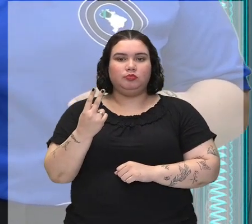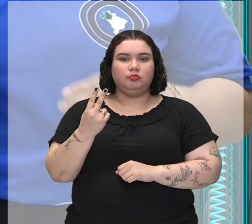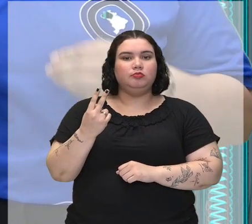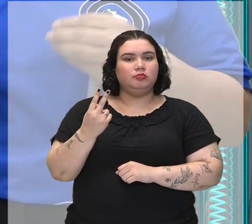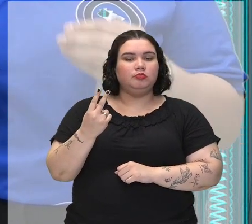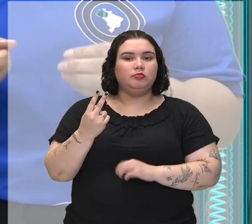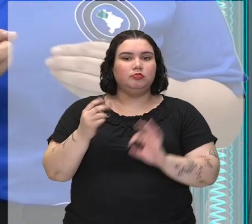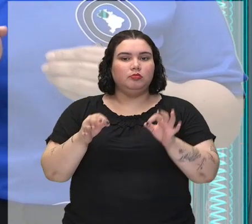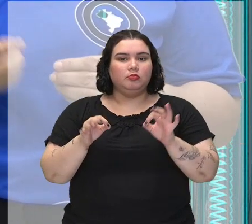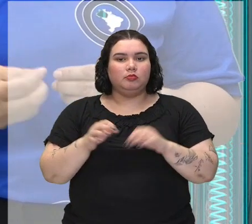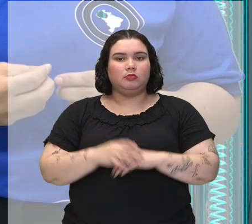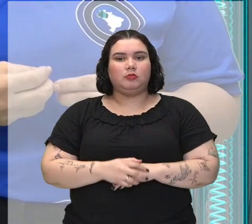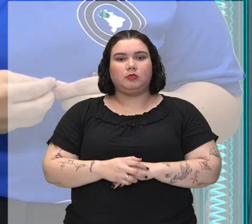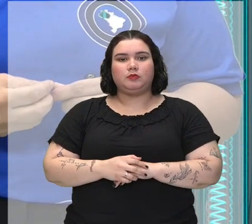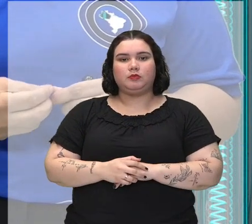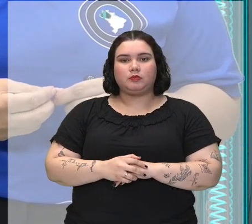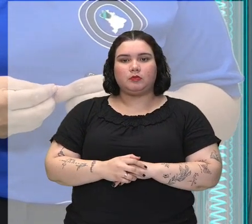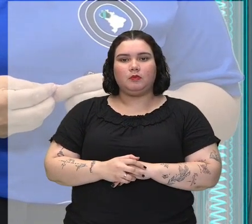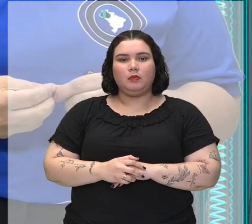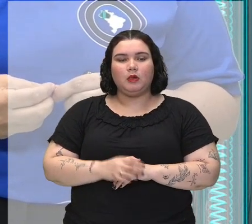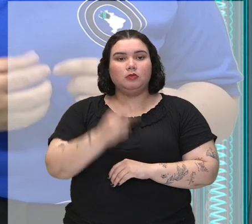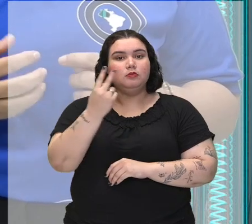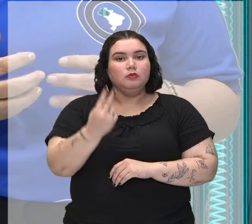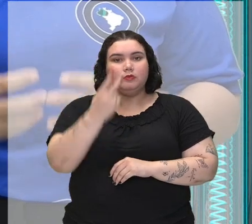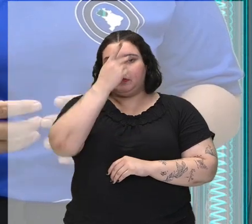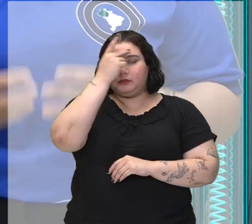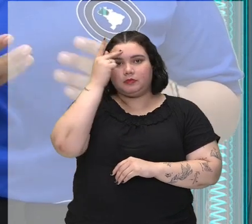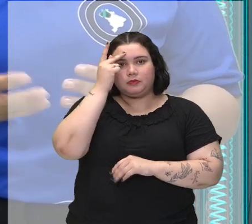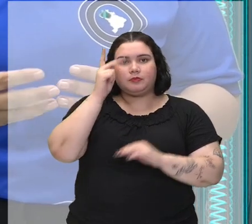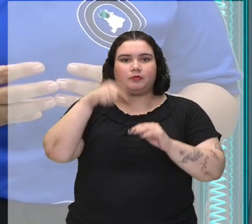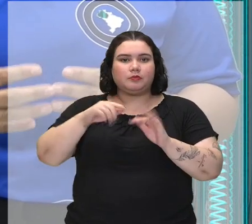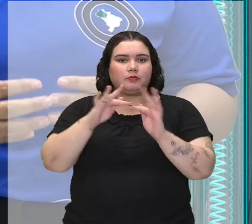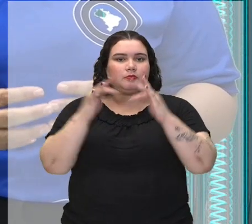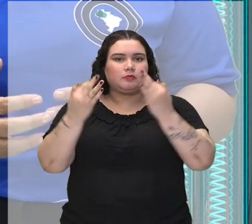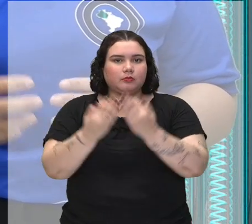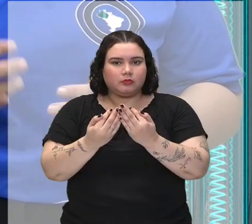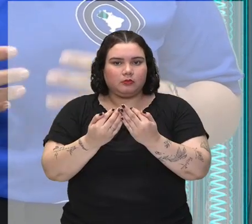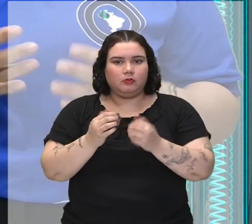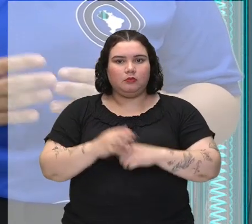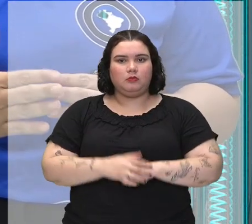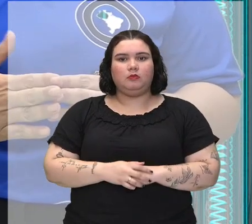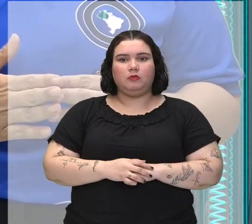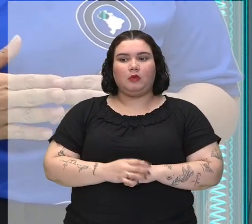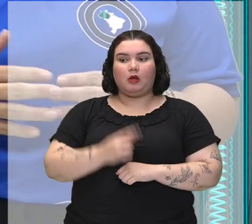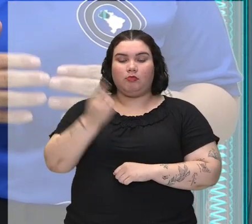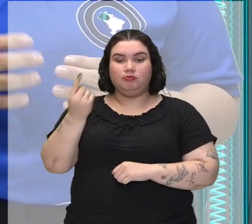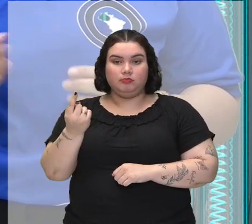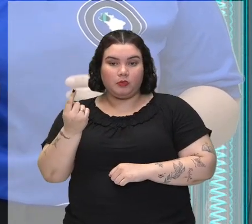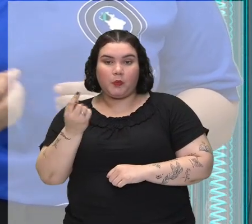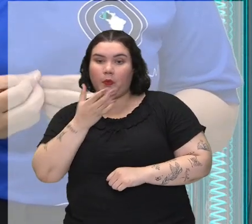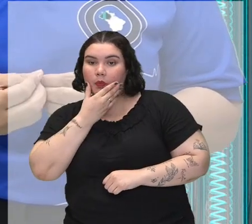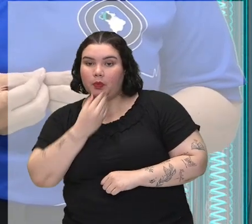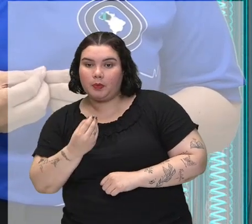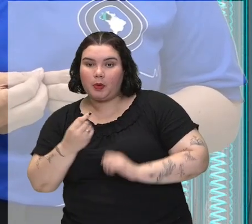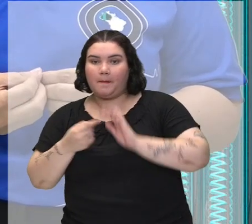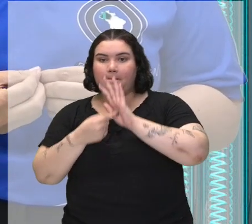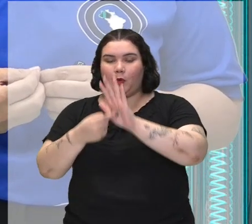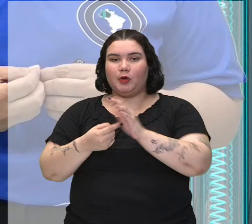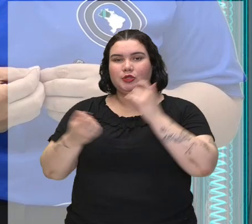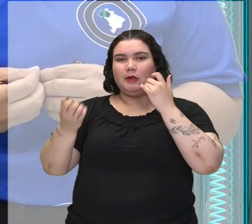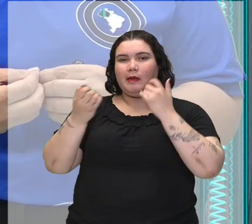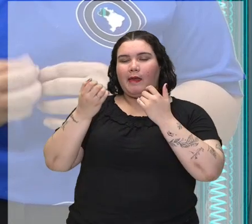né, que são da mesma família e um traz notícias